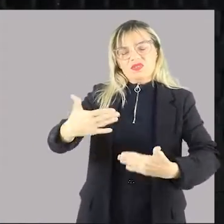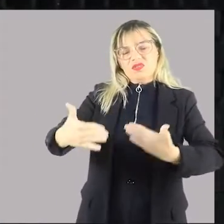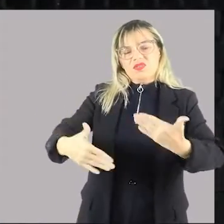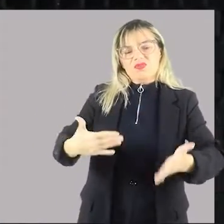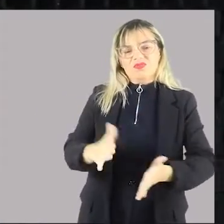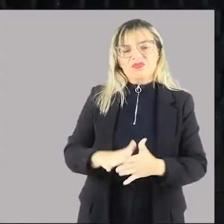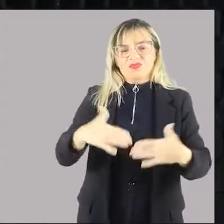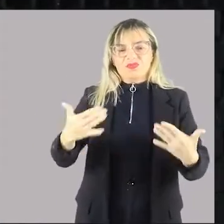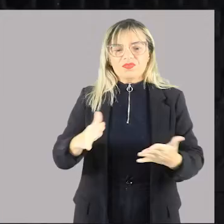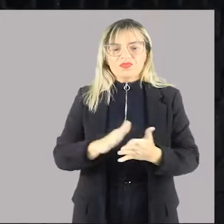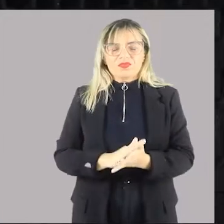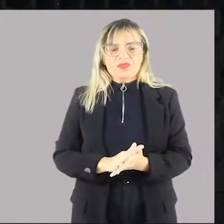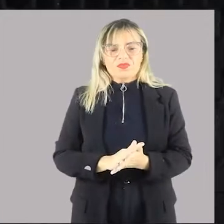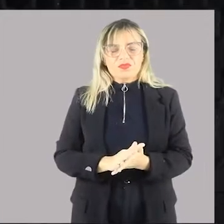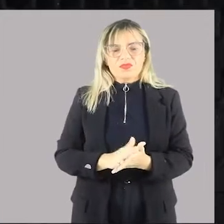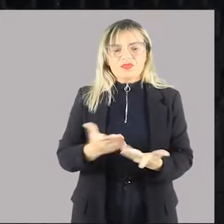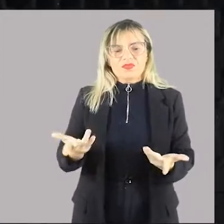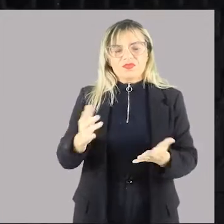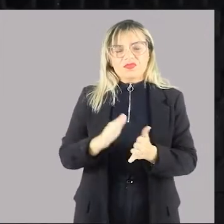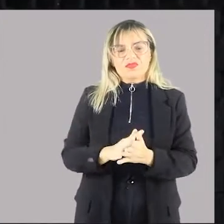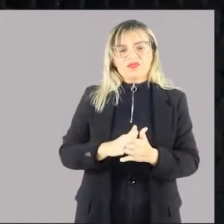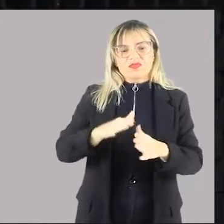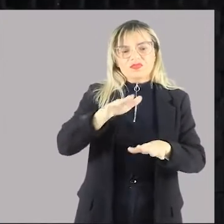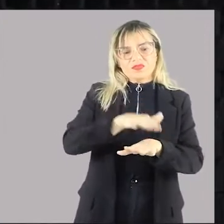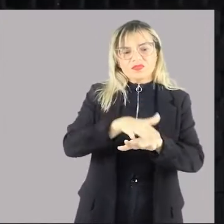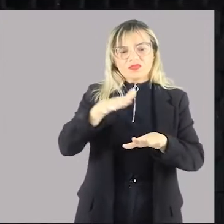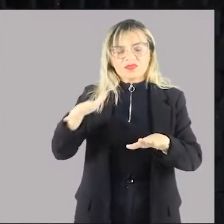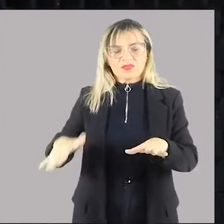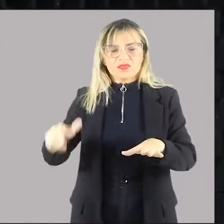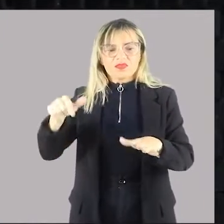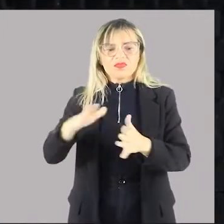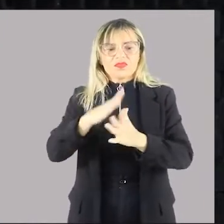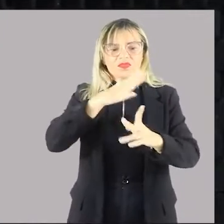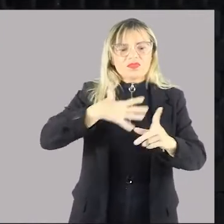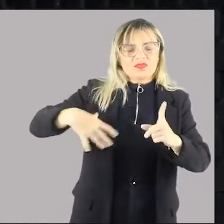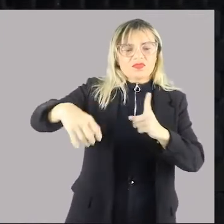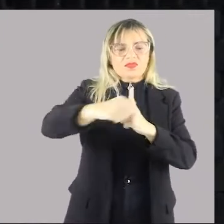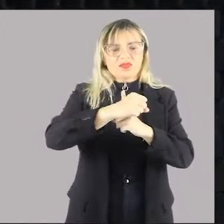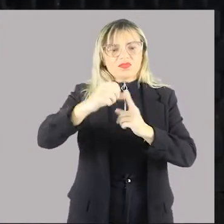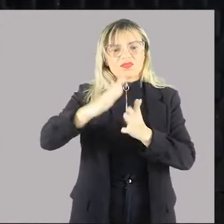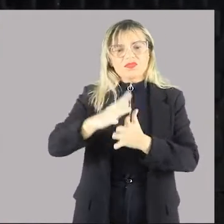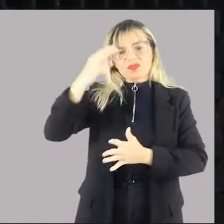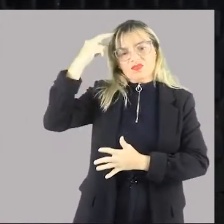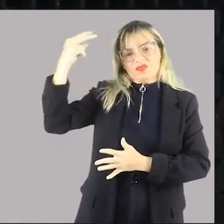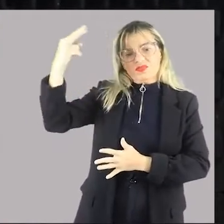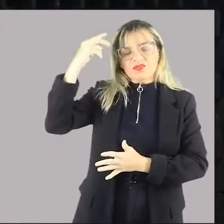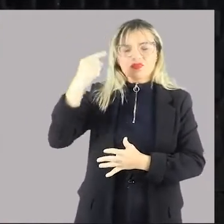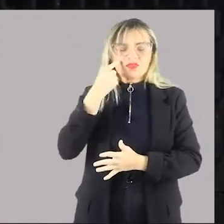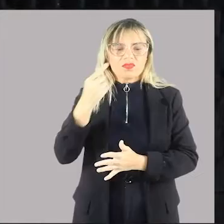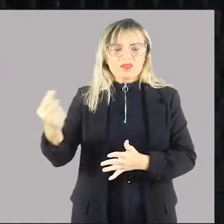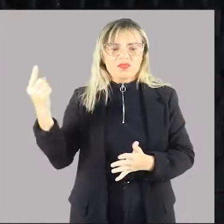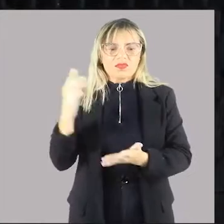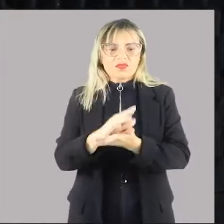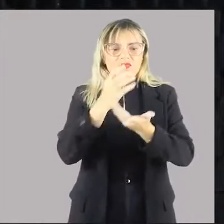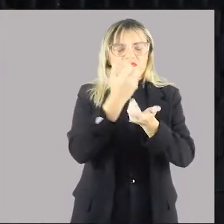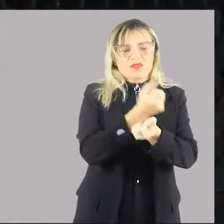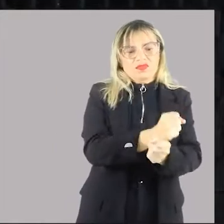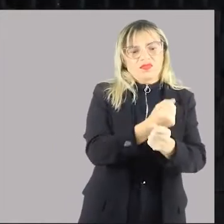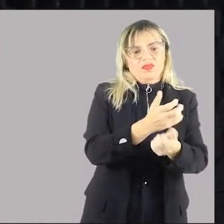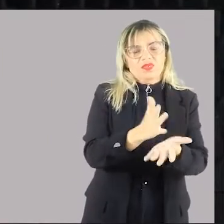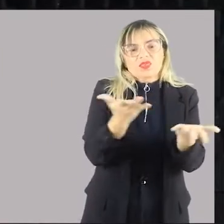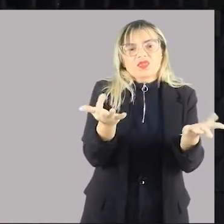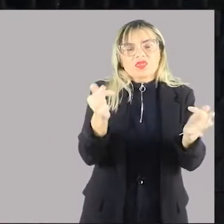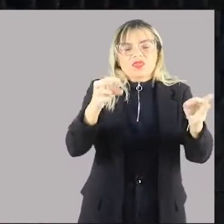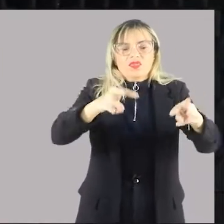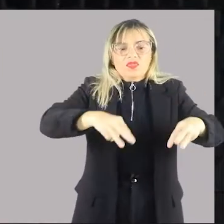Um processo de exclusão social histórica. Observe que a escravidão, quando é que ela terminou